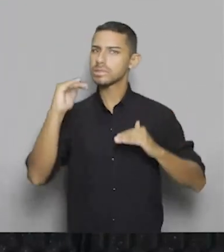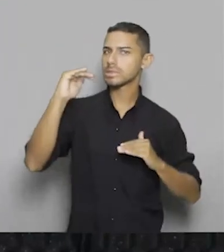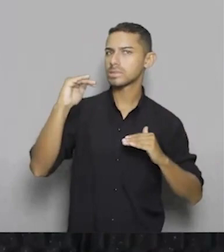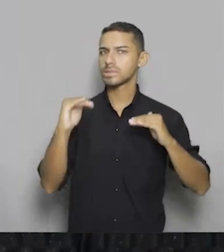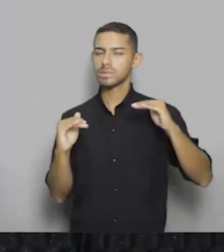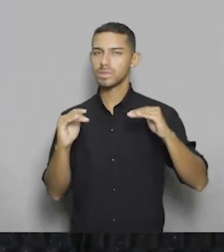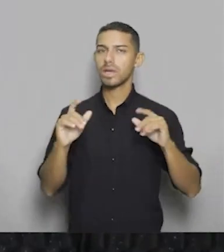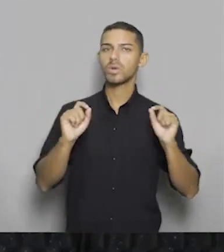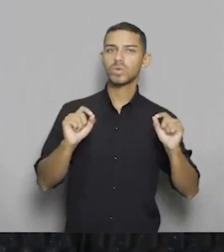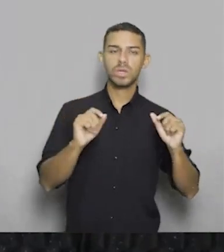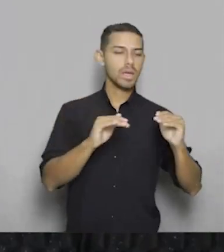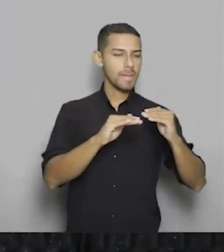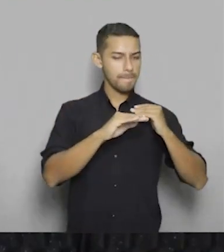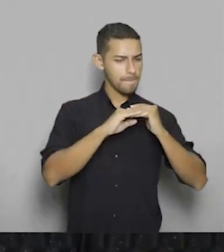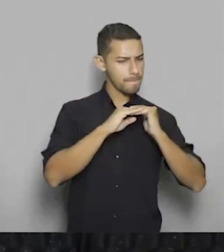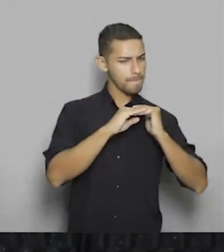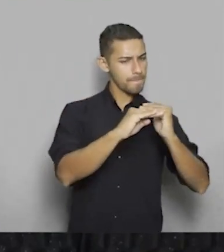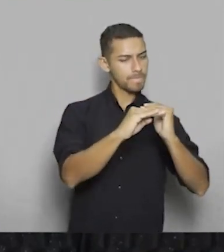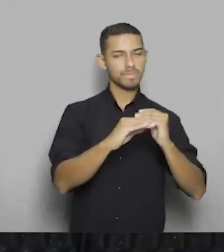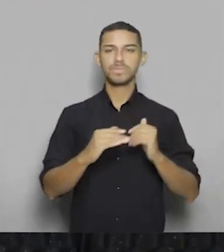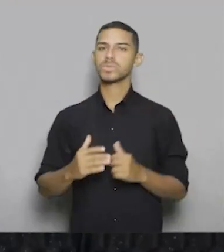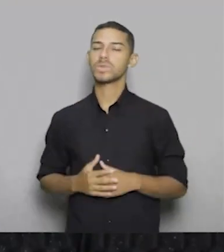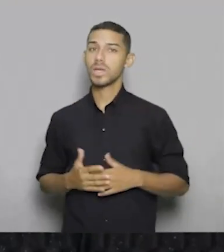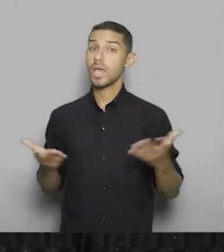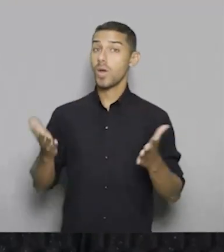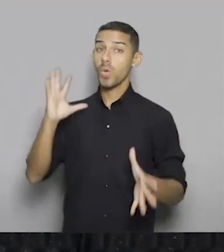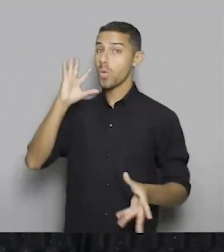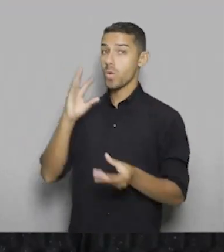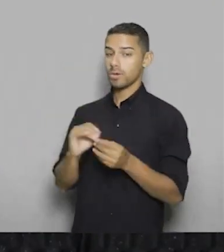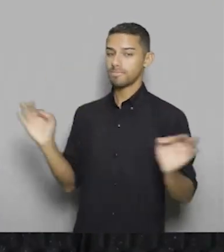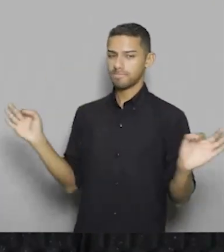e estabilidade. Por hoje é só, a gente vai ficando com essa